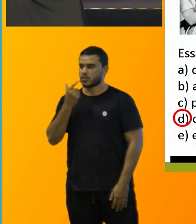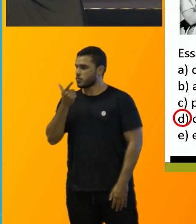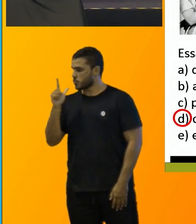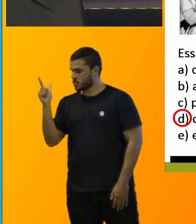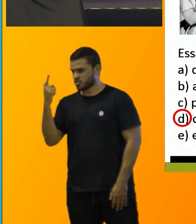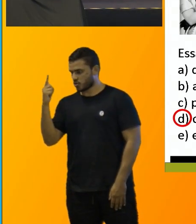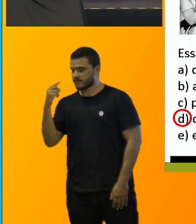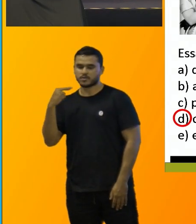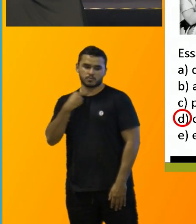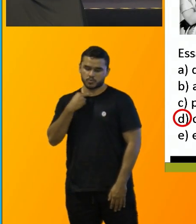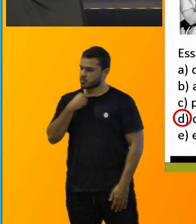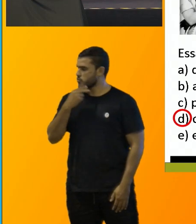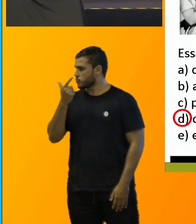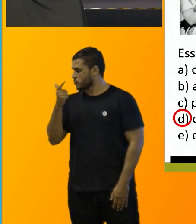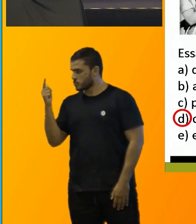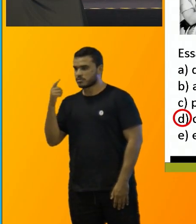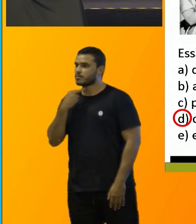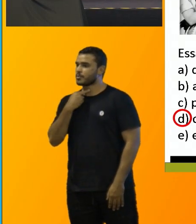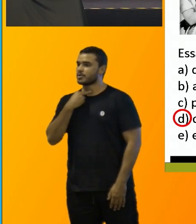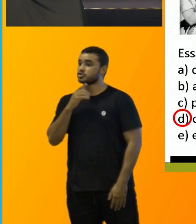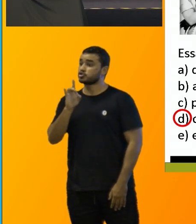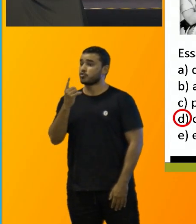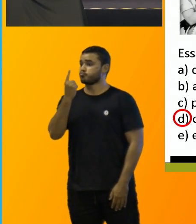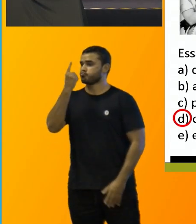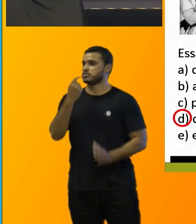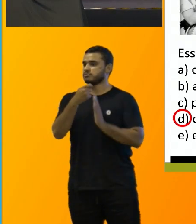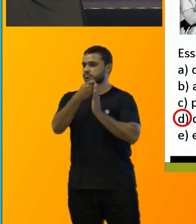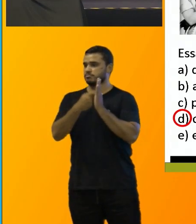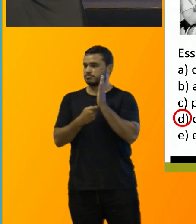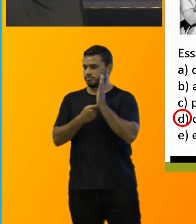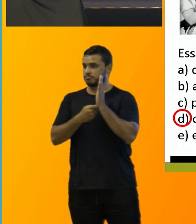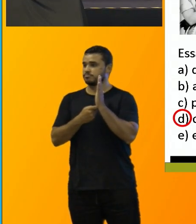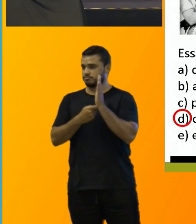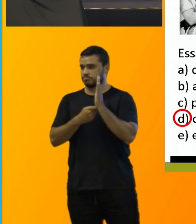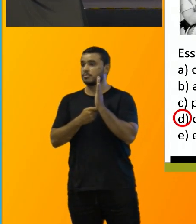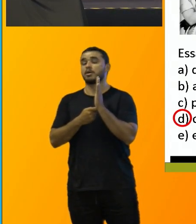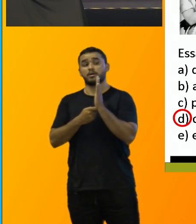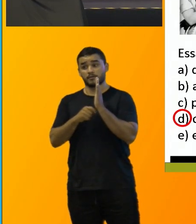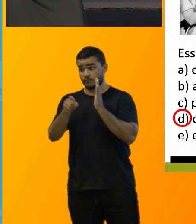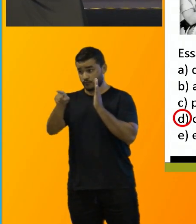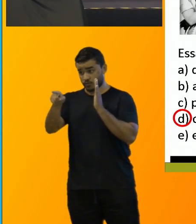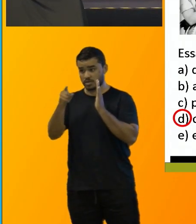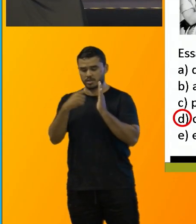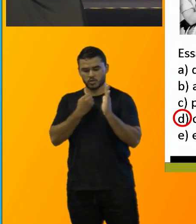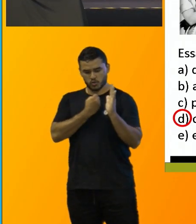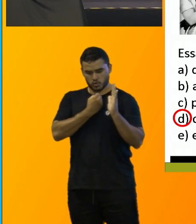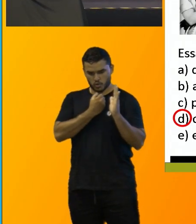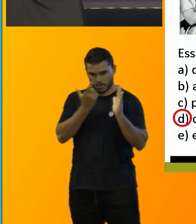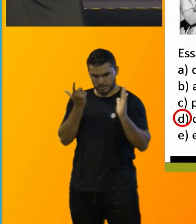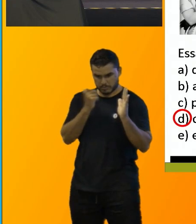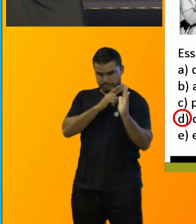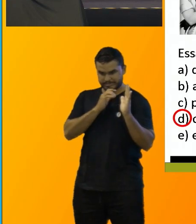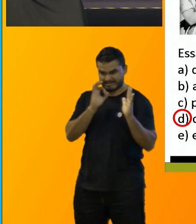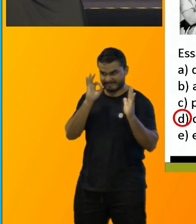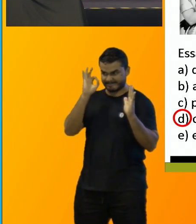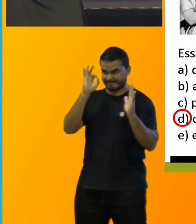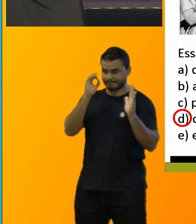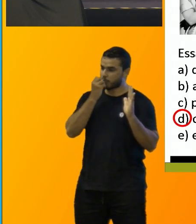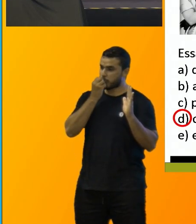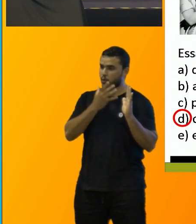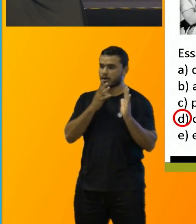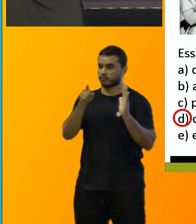grande na média final que você recebe do Enem, né, da nota do Enem, do